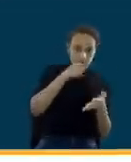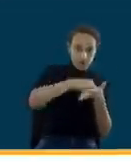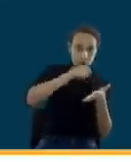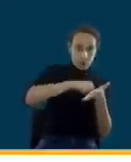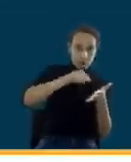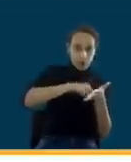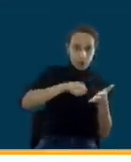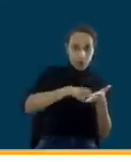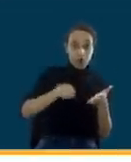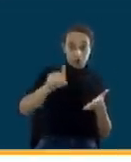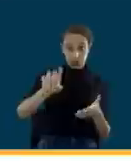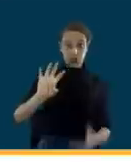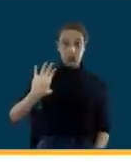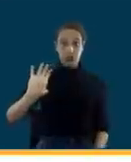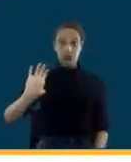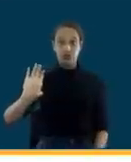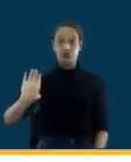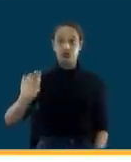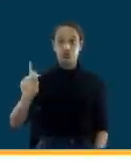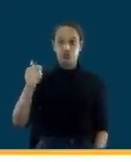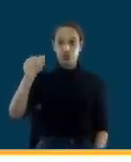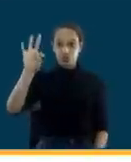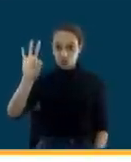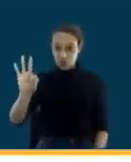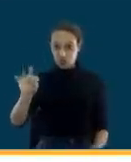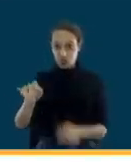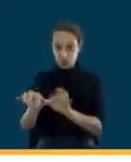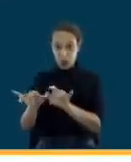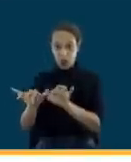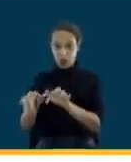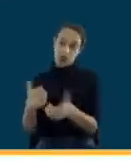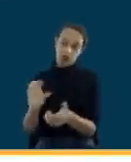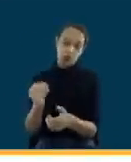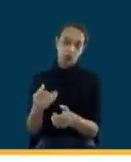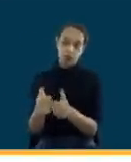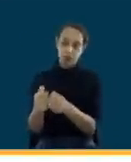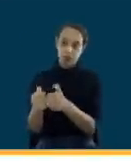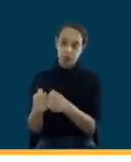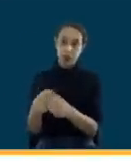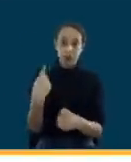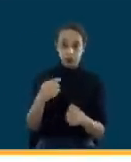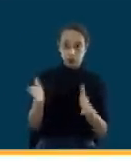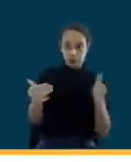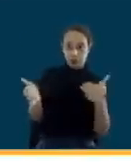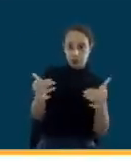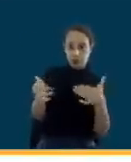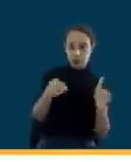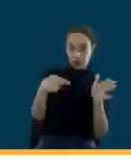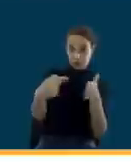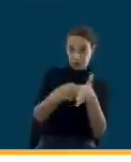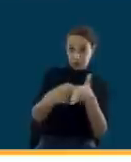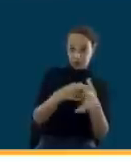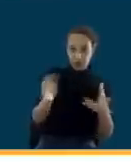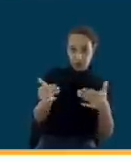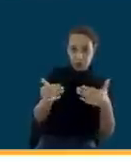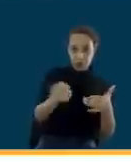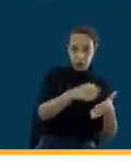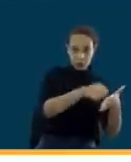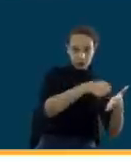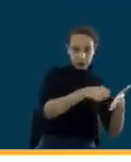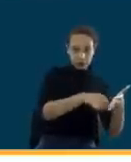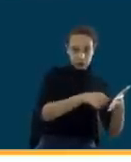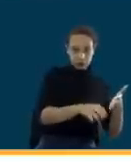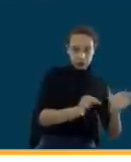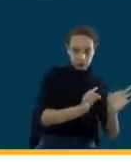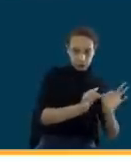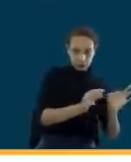fazer aqui uma rodada de perguntas, né, com os nossos convidados e convidada, mas eu quero chamar aqui Márcio